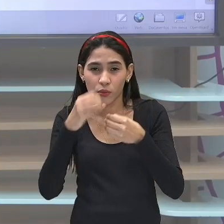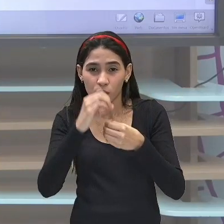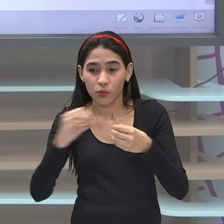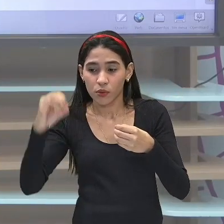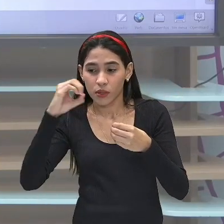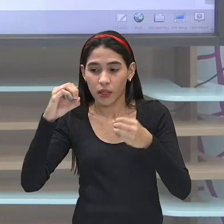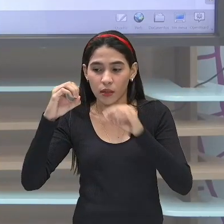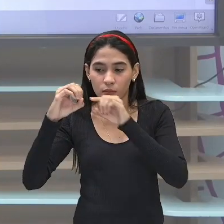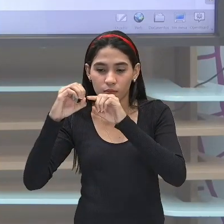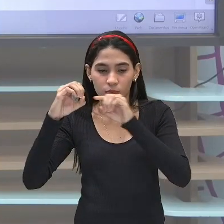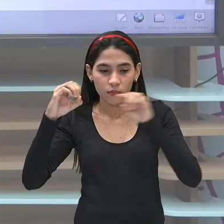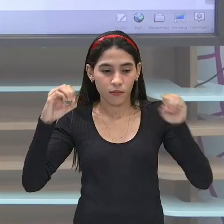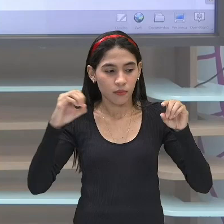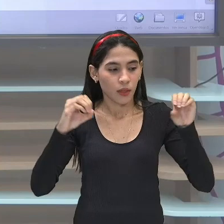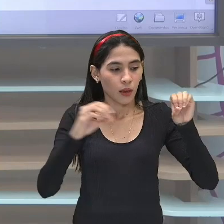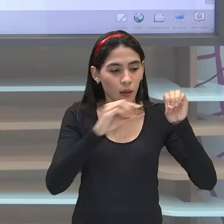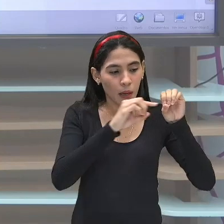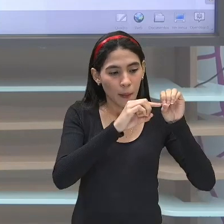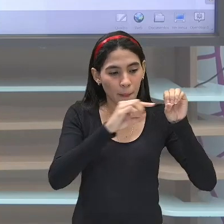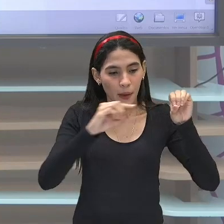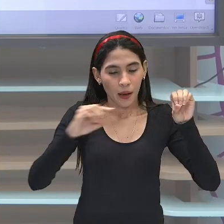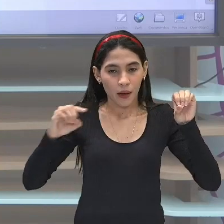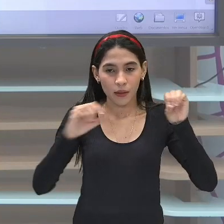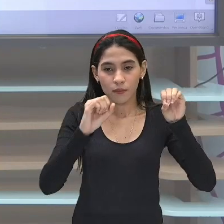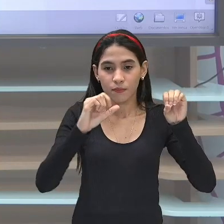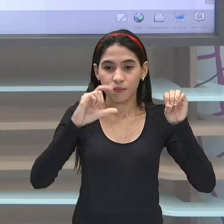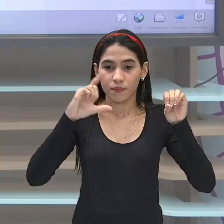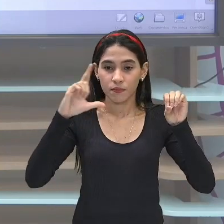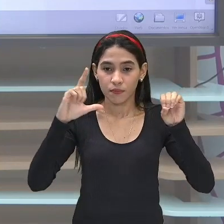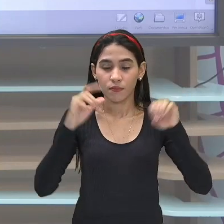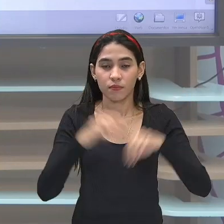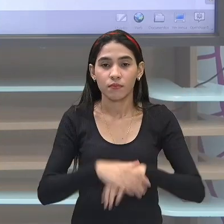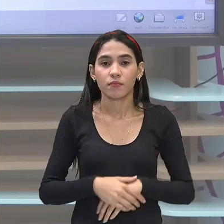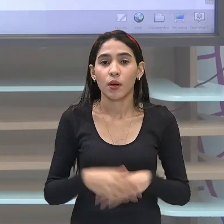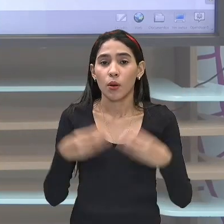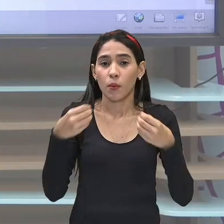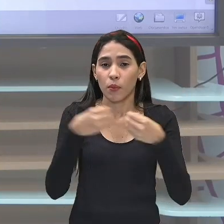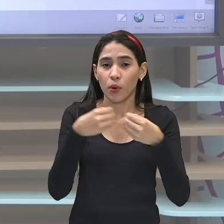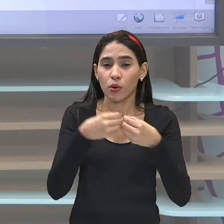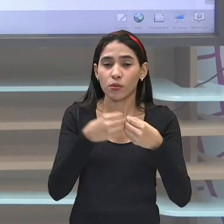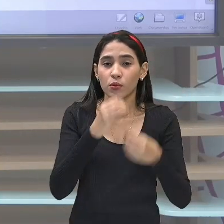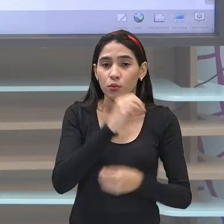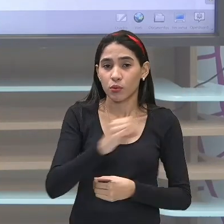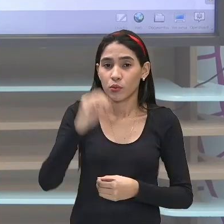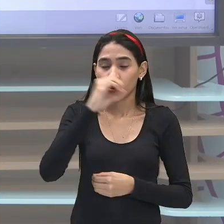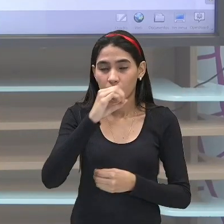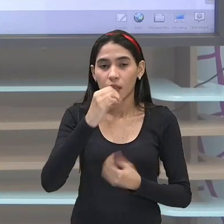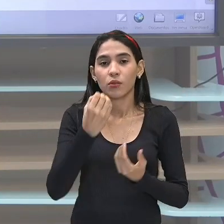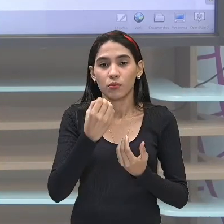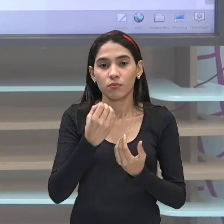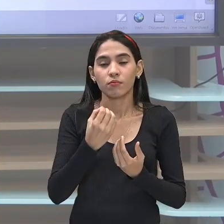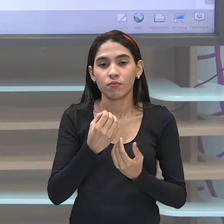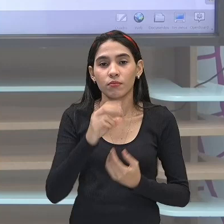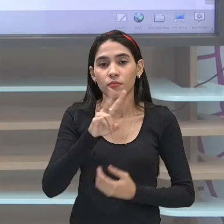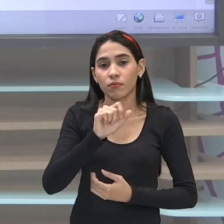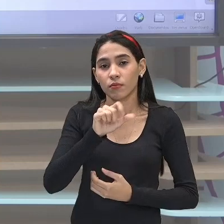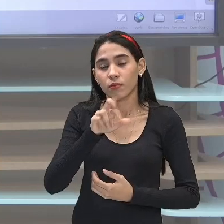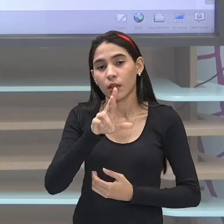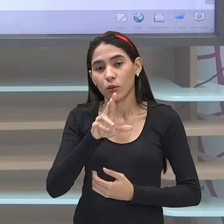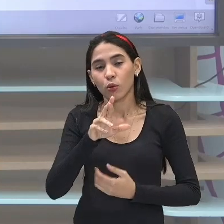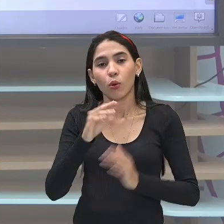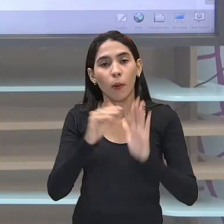eles vão aumentando o seu valor. Tá? Então, quanto mais próximo do zero, maior será o seu valor. Isso quando os